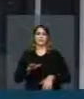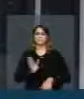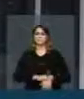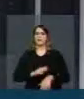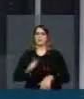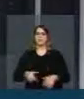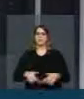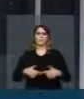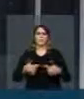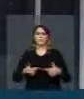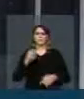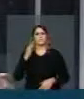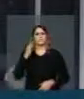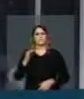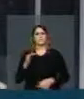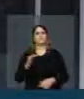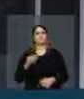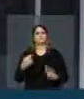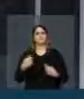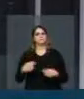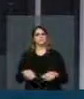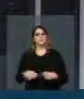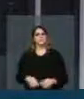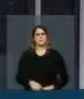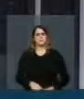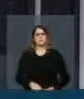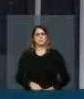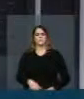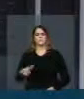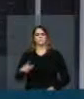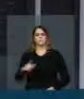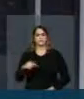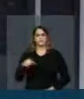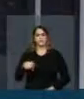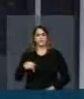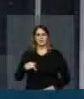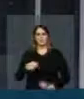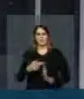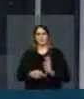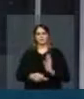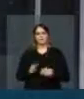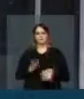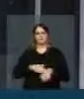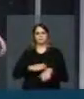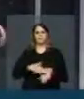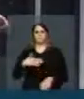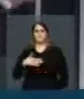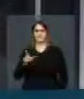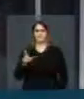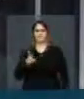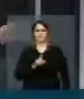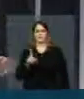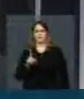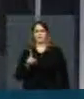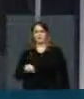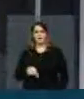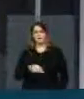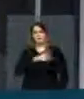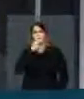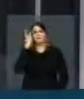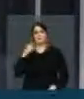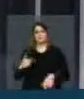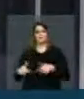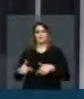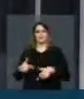anos, que nós precisamos fazer. E eu tenho um projeto aqui tramitando nessa casa, mas não é minha autoria, isso é a autoria dos trabalhadores, está